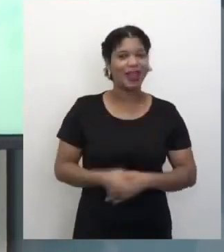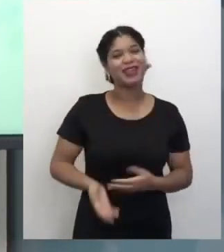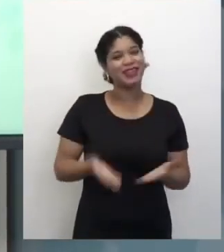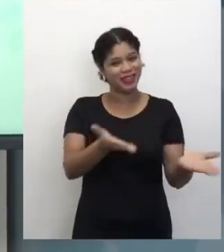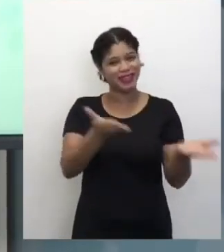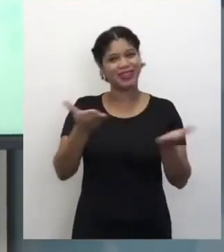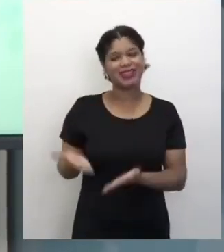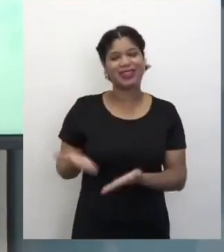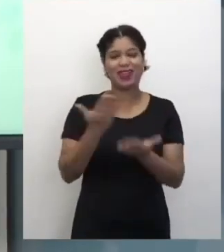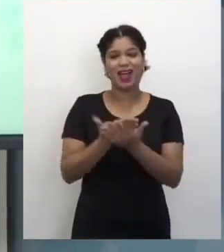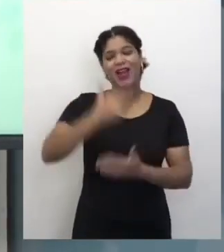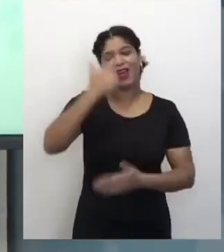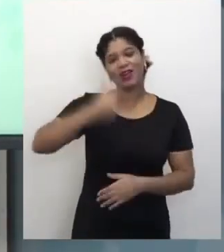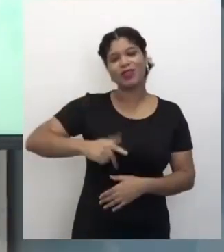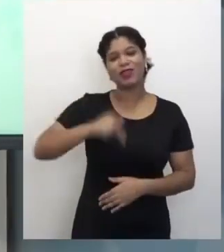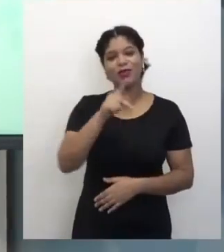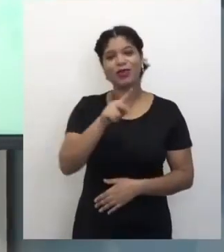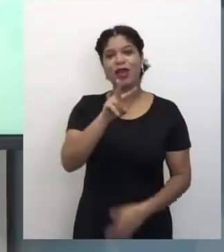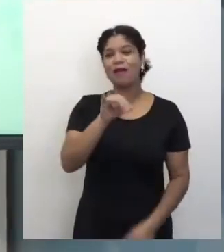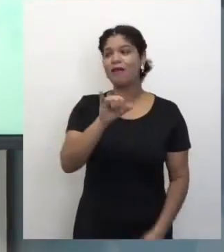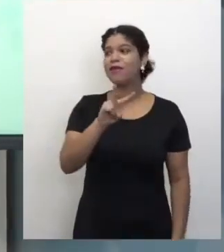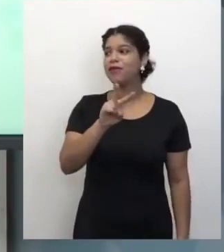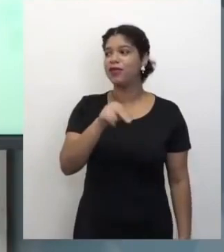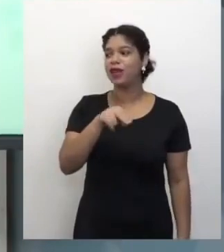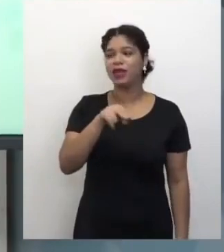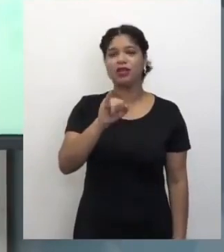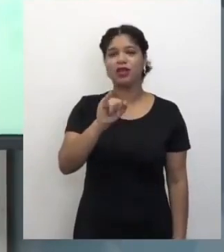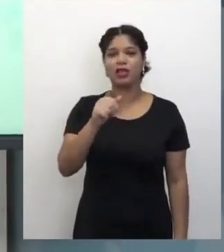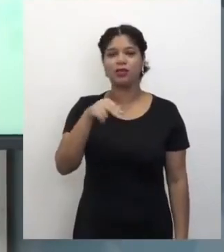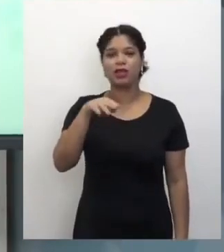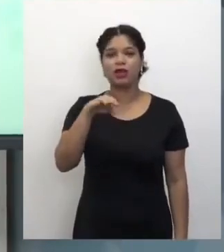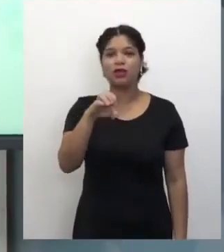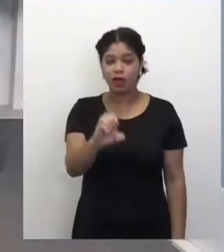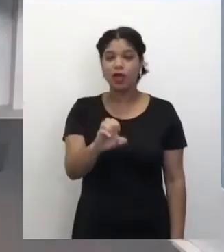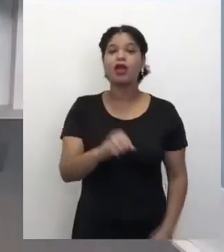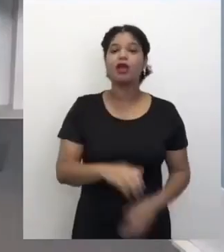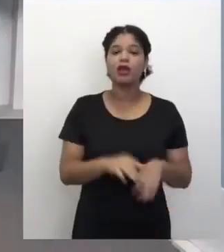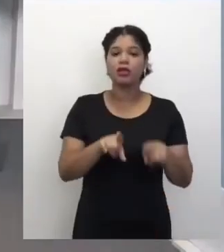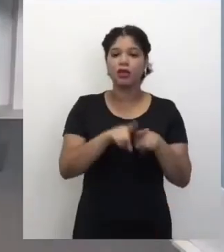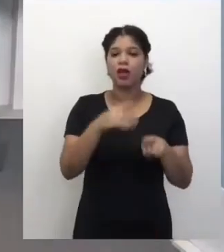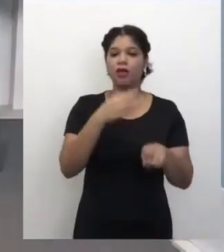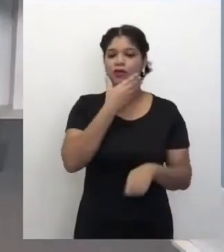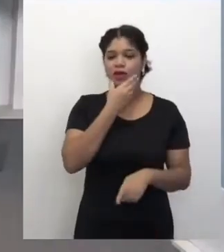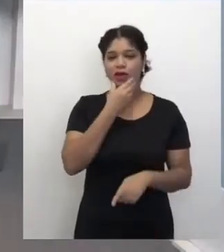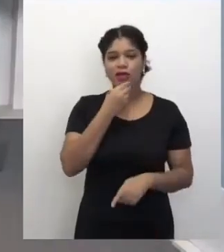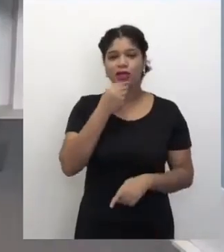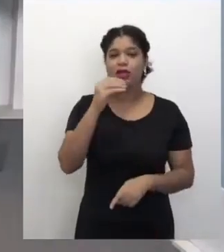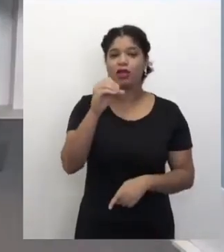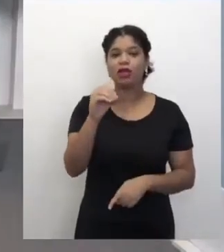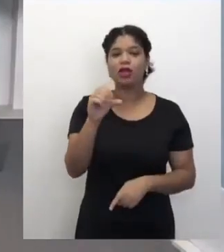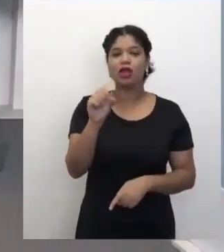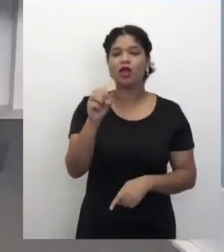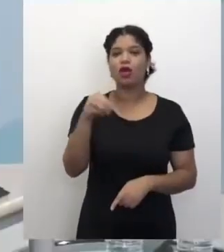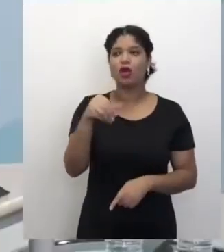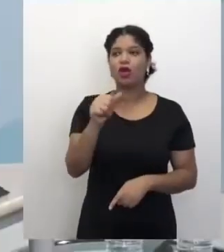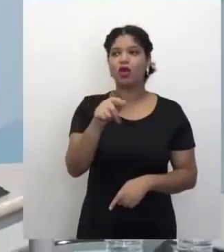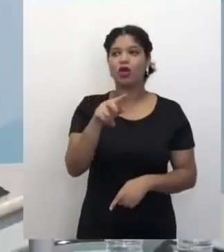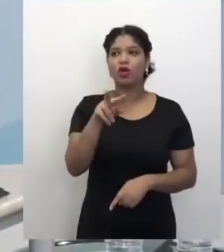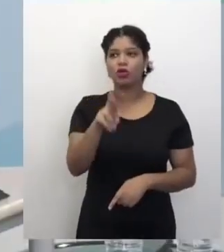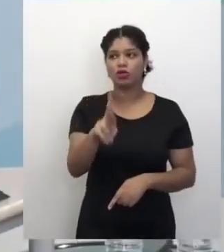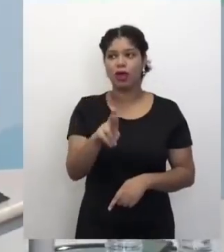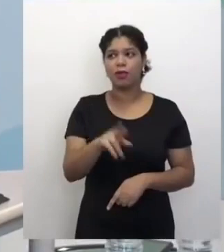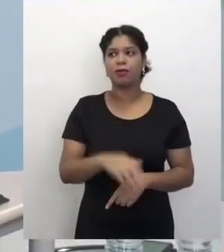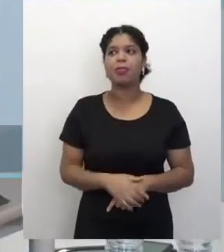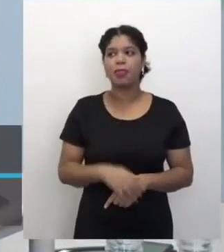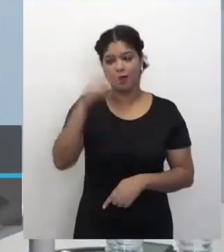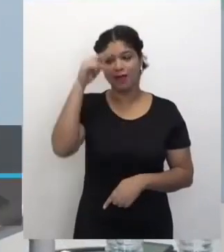bem-vindos à nossa aula. Eu sou a professora Viviane e para nos acompanhar a gente tem aqui o professor Osmar. Boa tarde, Osmar. Boa tarde, Viviane. Boa tarde a todos que nos acompanham para